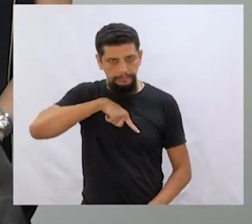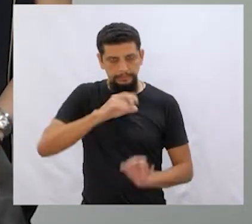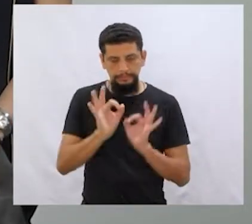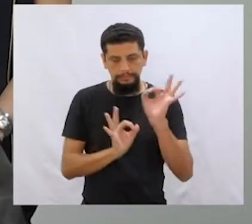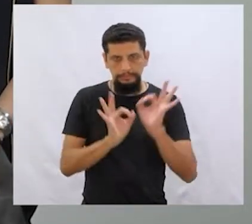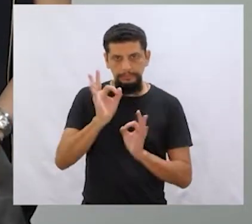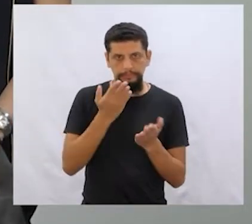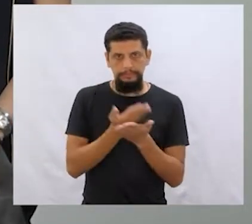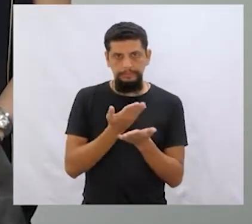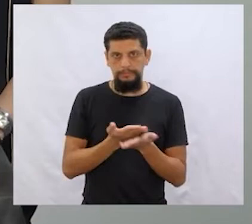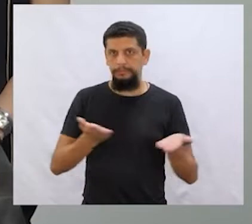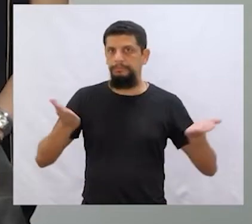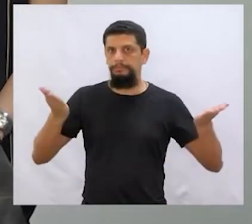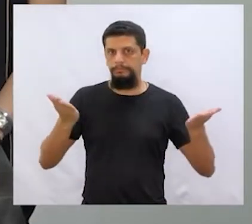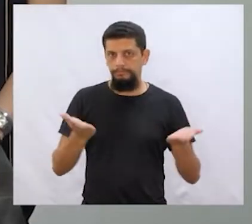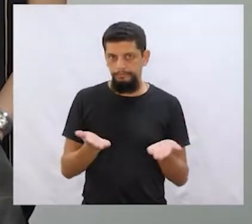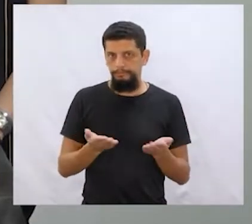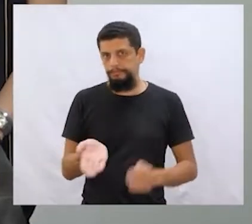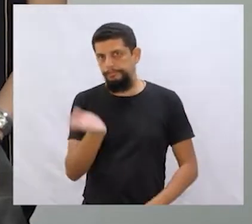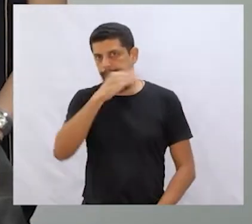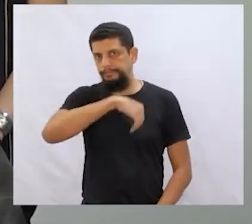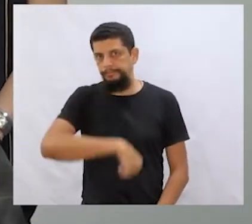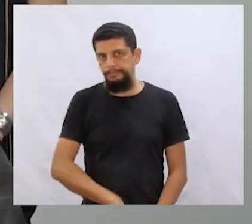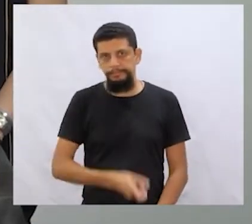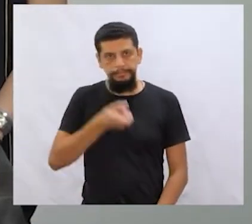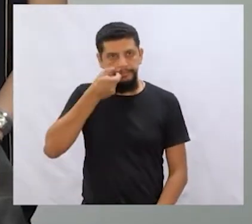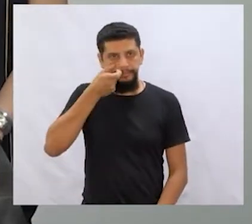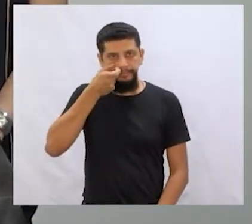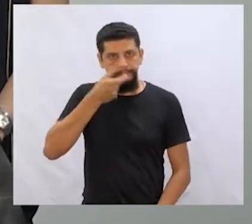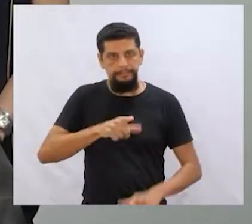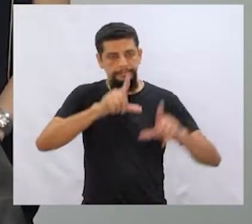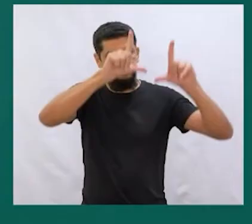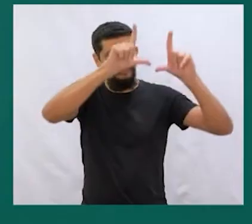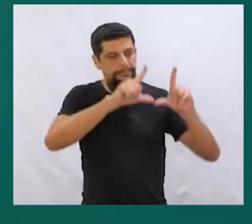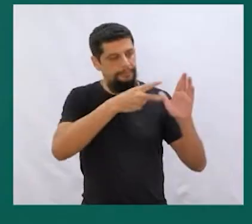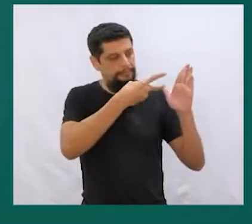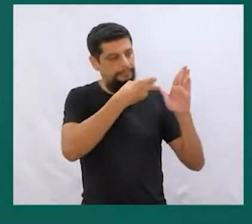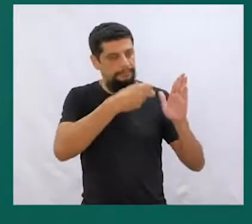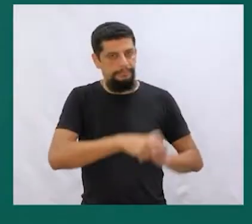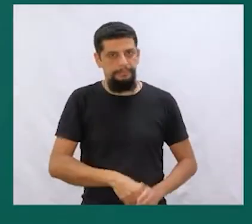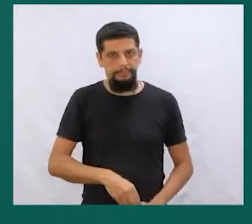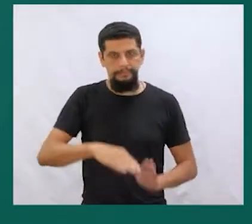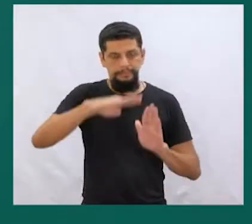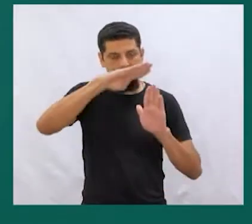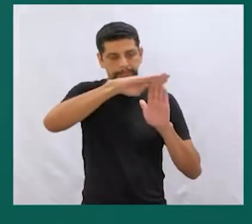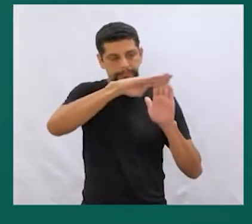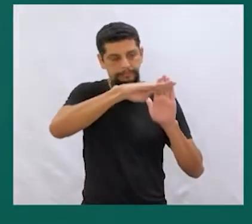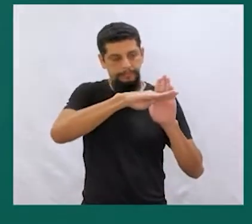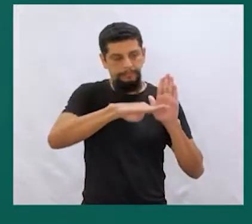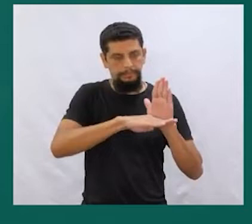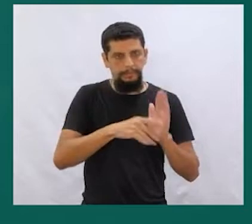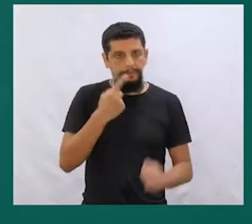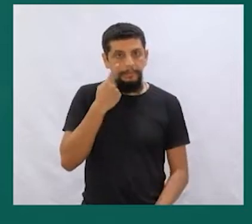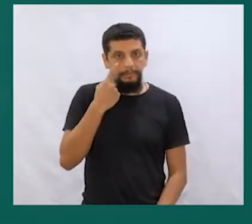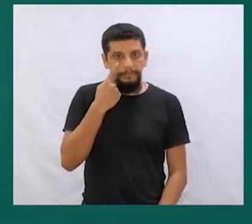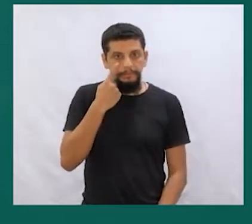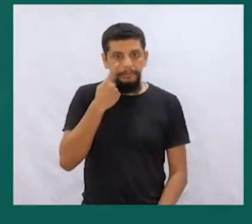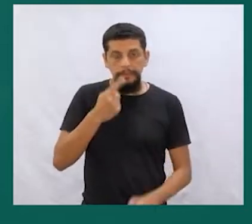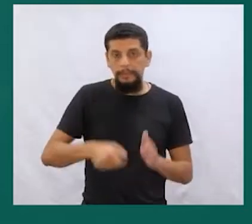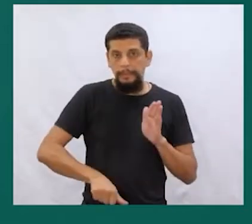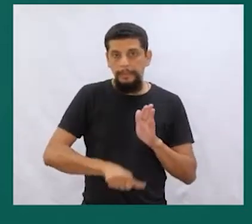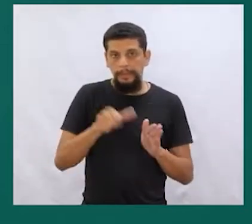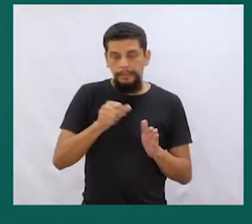nós planejamos para essa aula de hoje. Vamos lá? De olho na tela. Então, a nossa rotina, vamos ver. Nós